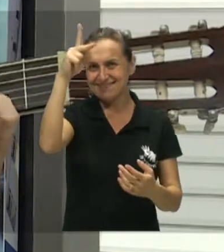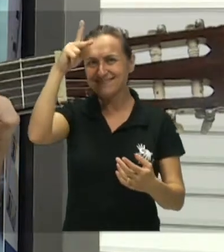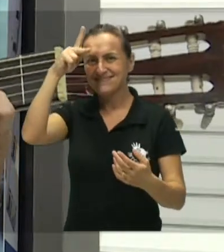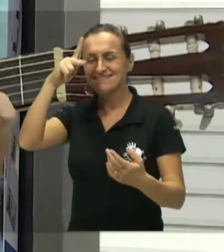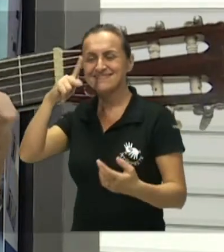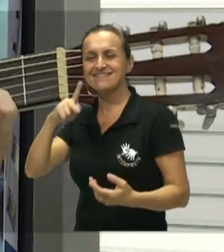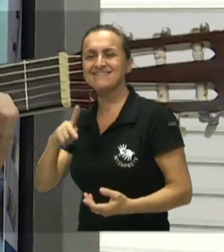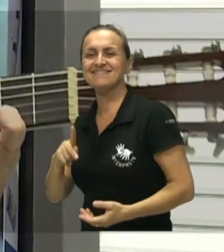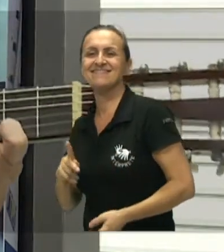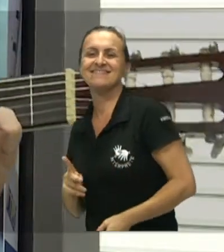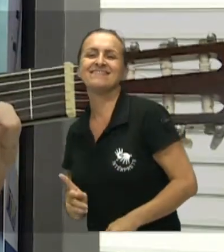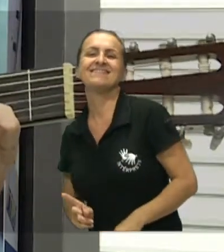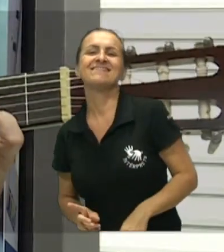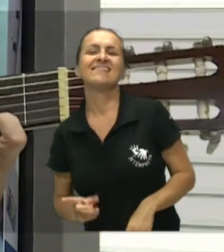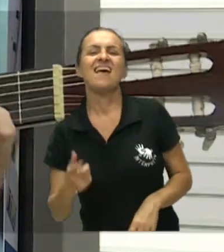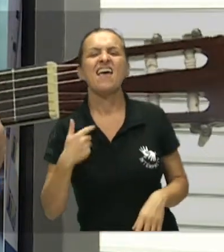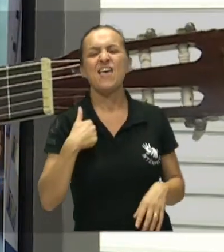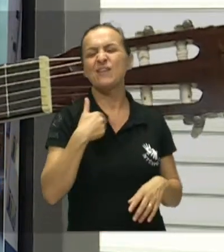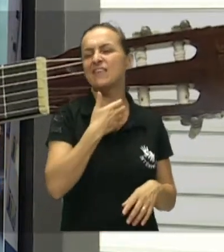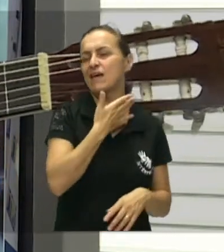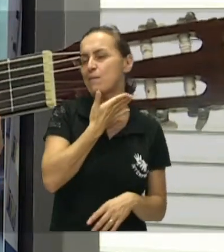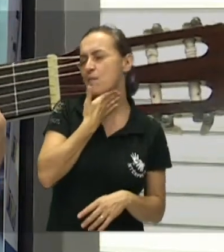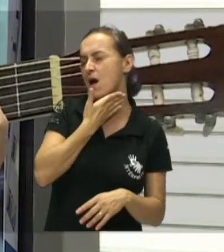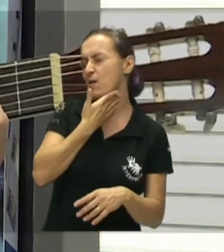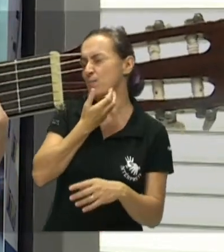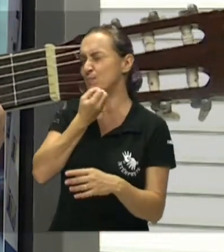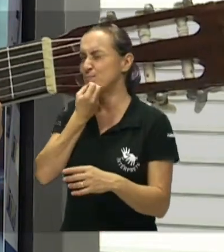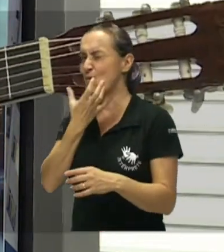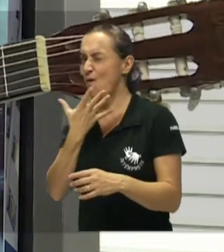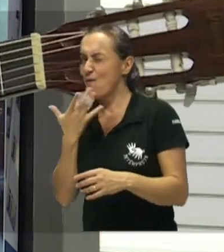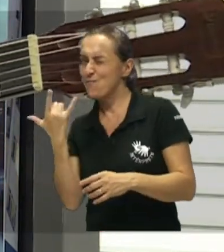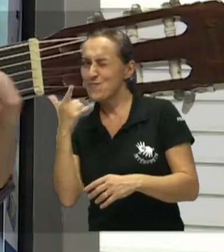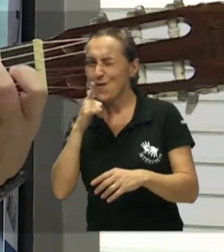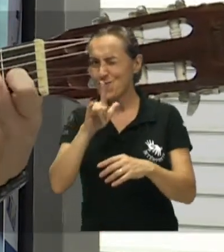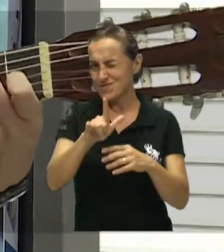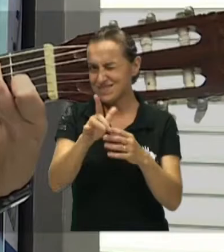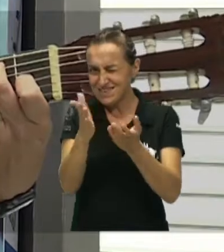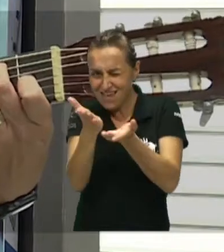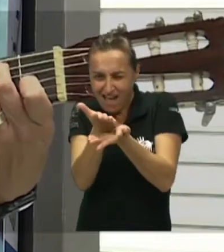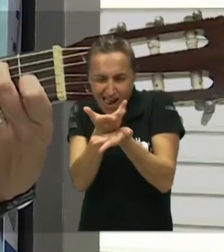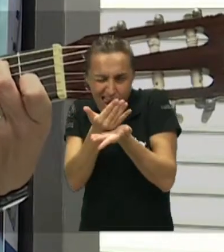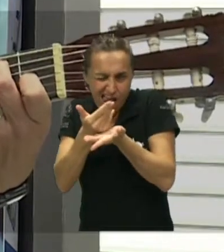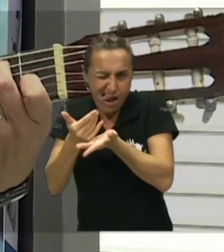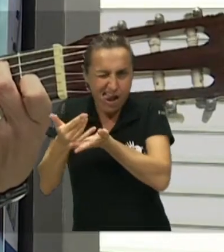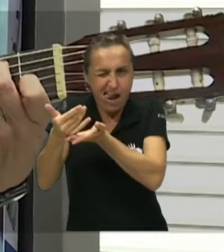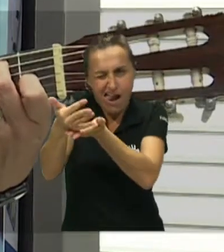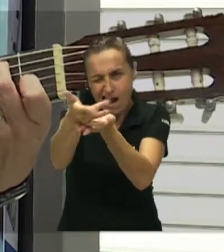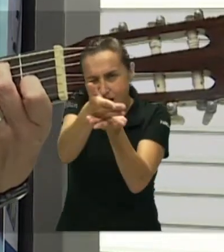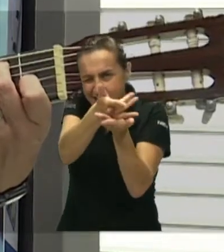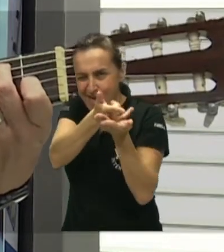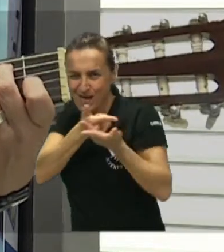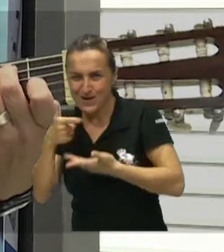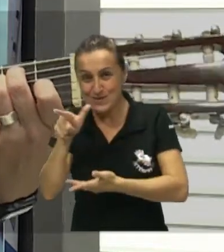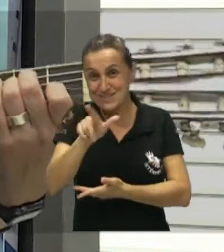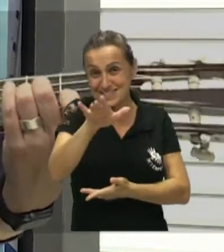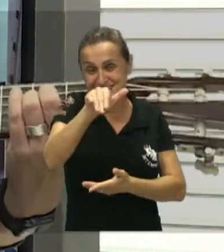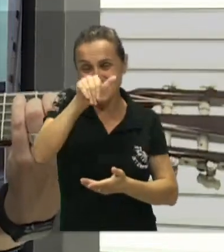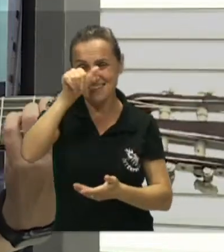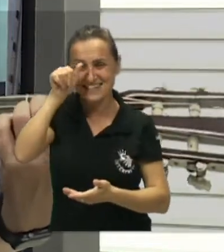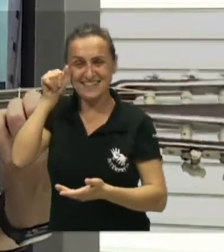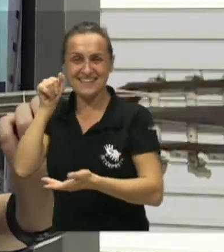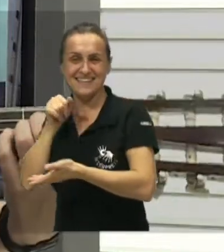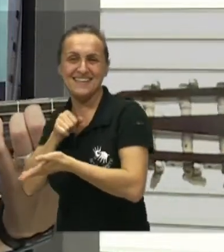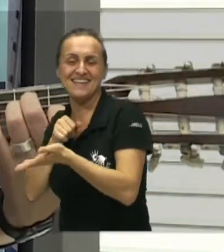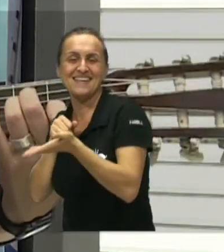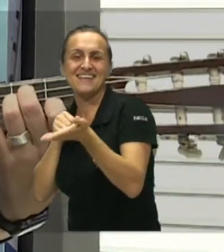Com minha lábia de bandido eu me arrisco nesse brilho que revela o esconderijo que fica do outro lado de lá.